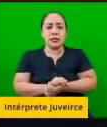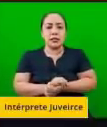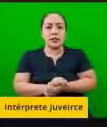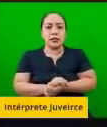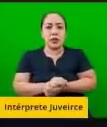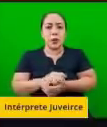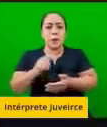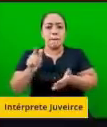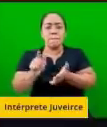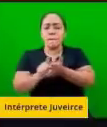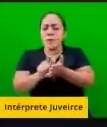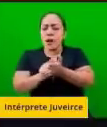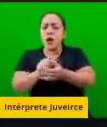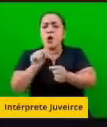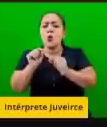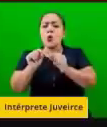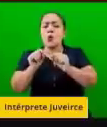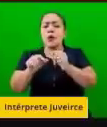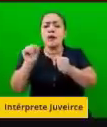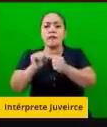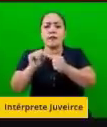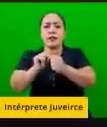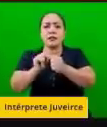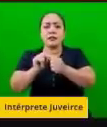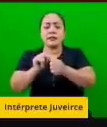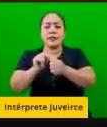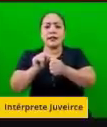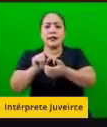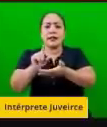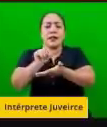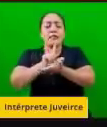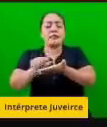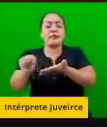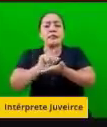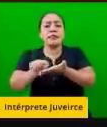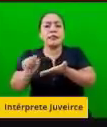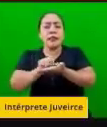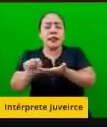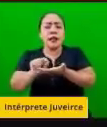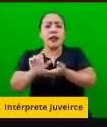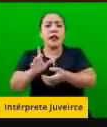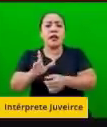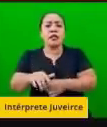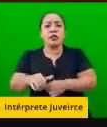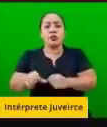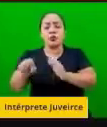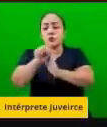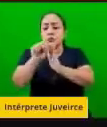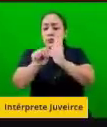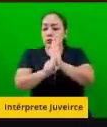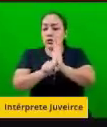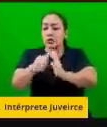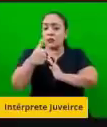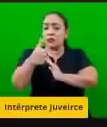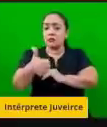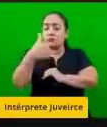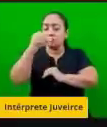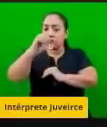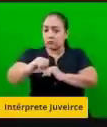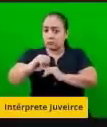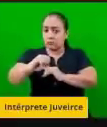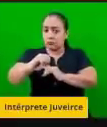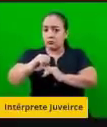das artes na produção da identidade do Brasil do século XIX. Qual é o conteúdo? Será